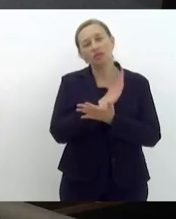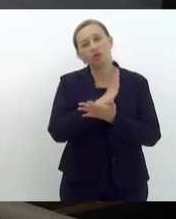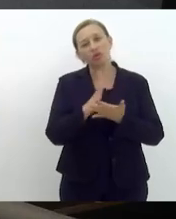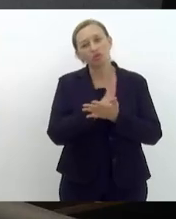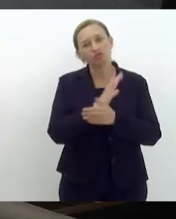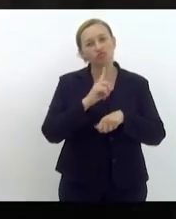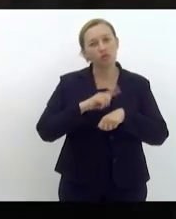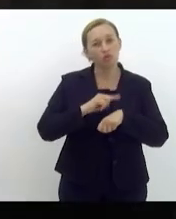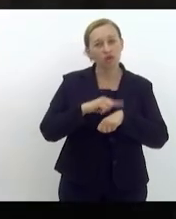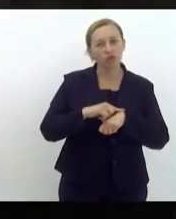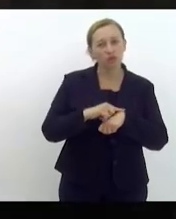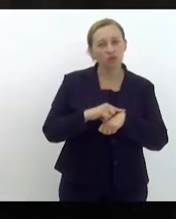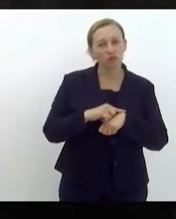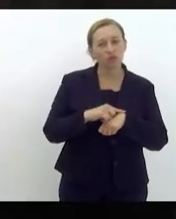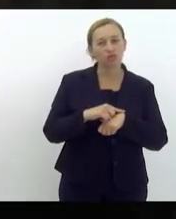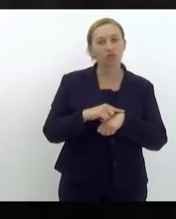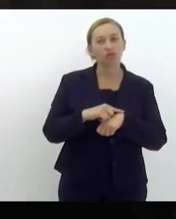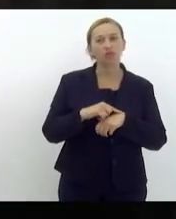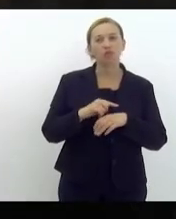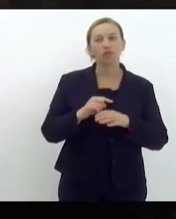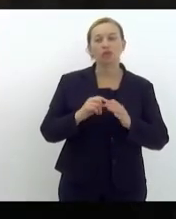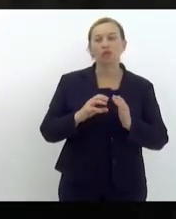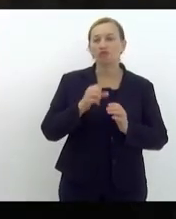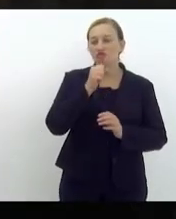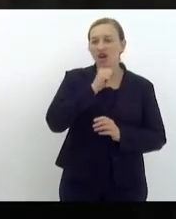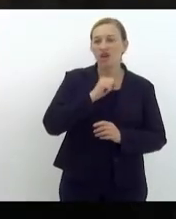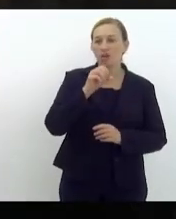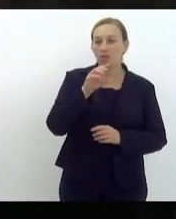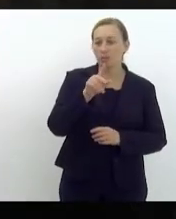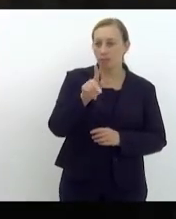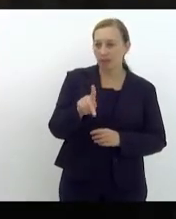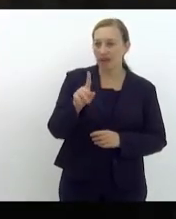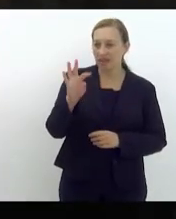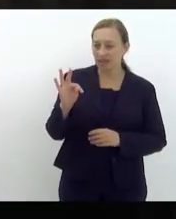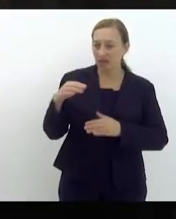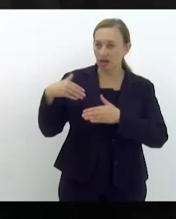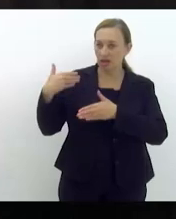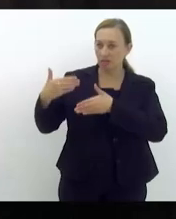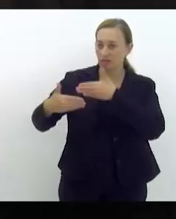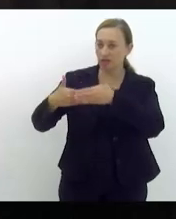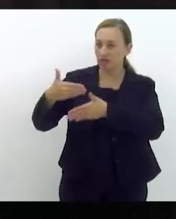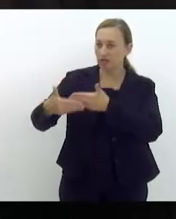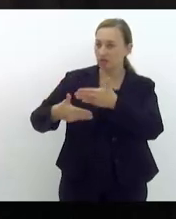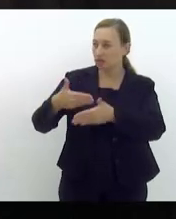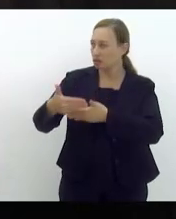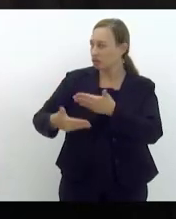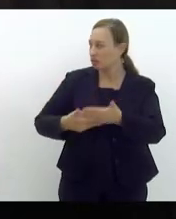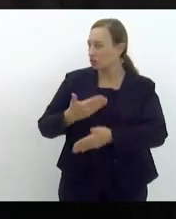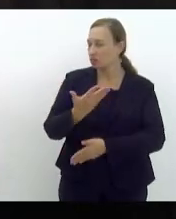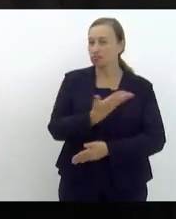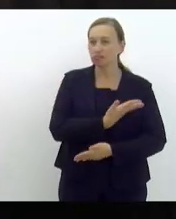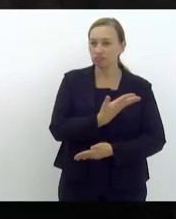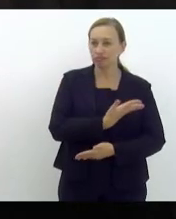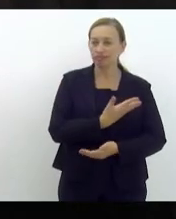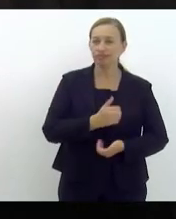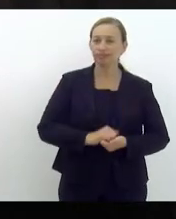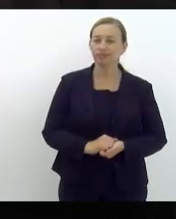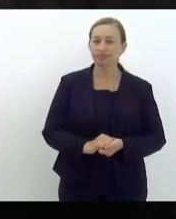ainda no antigo PT companhia a trajetória do colega do colega aqui